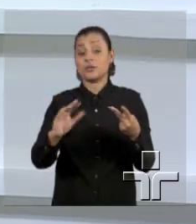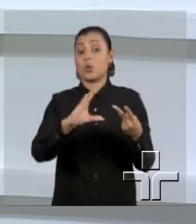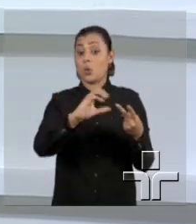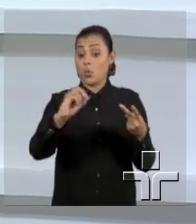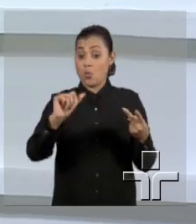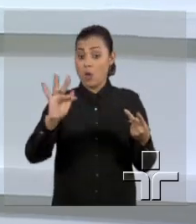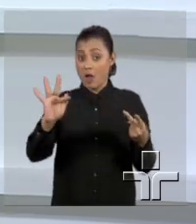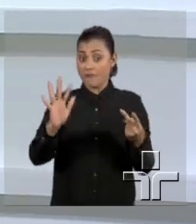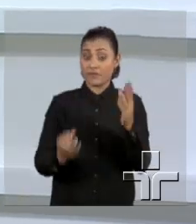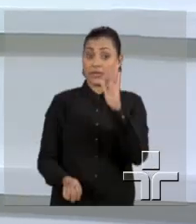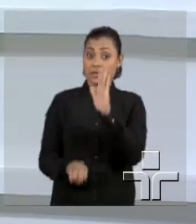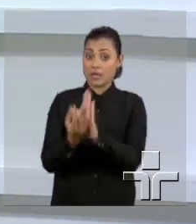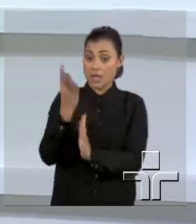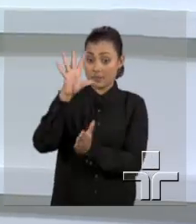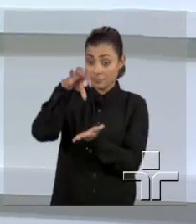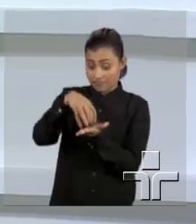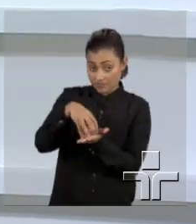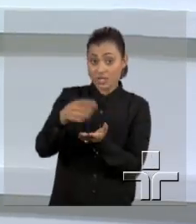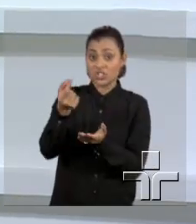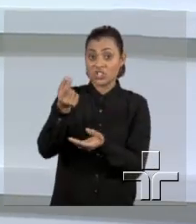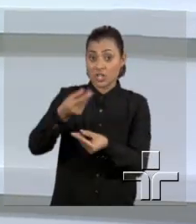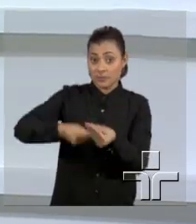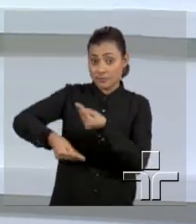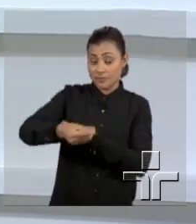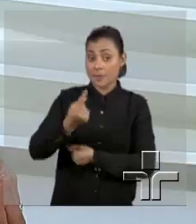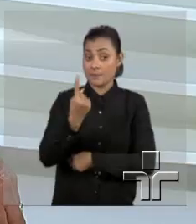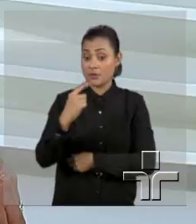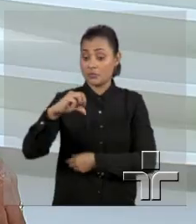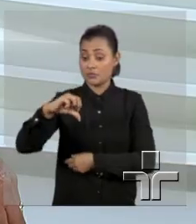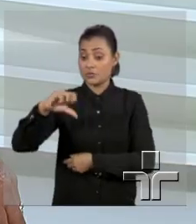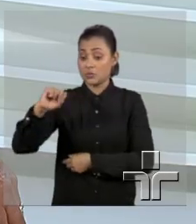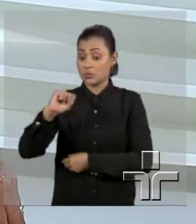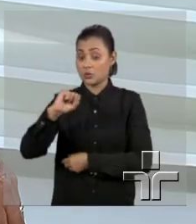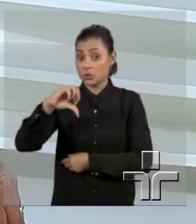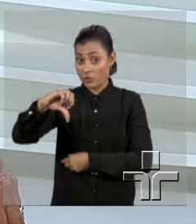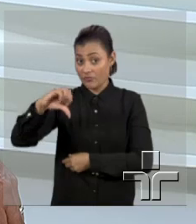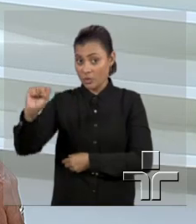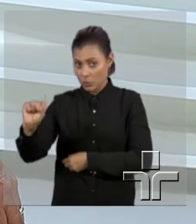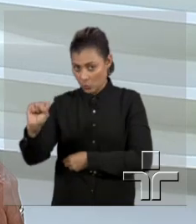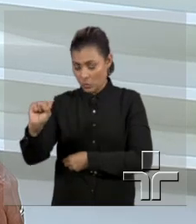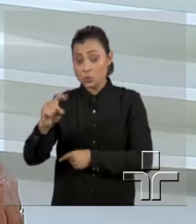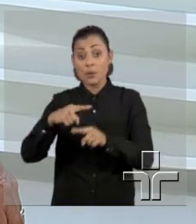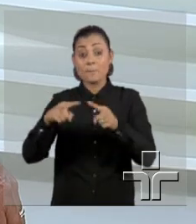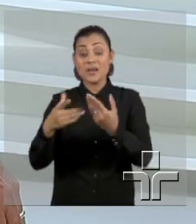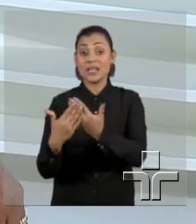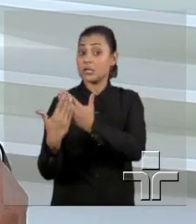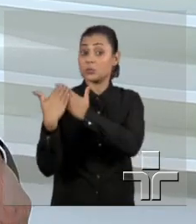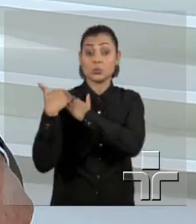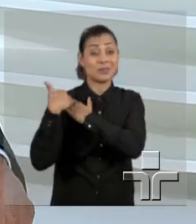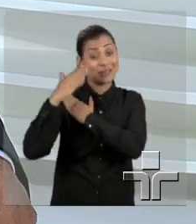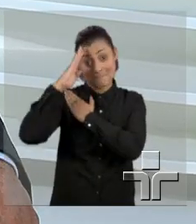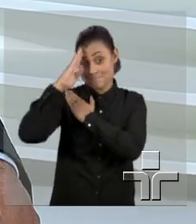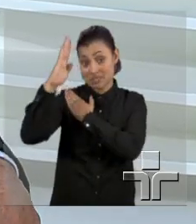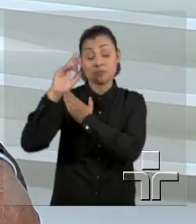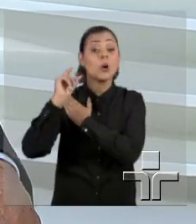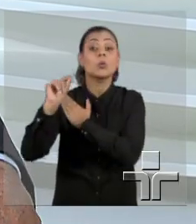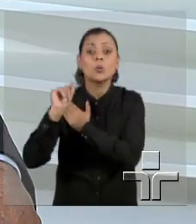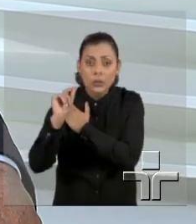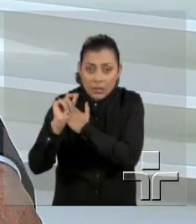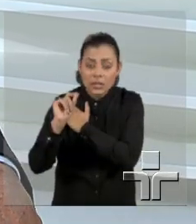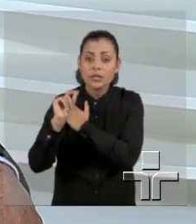ele foi criado pela Lei de Lavagem de Dinheiro em 98, sendo que a sua função precípua é a função